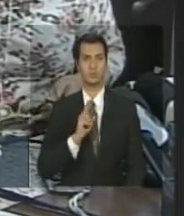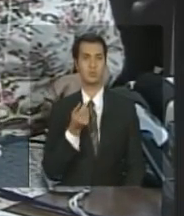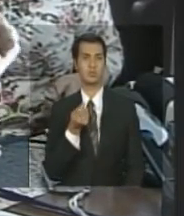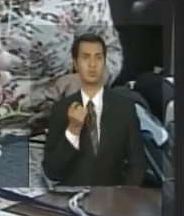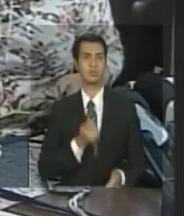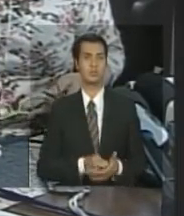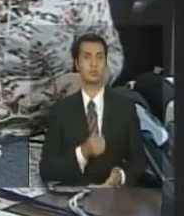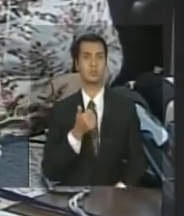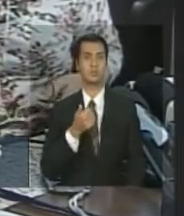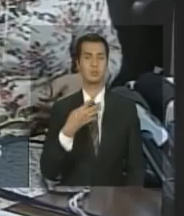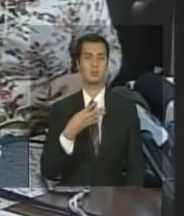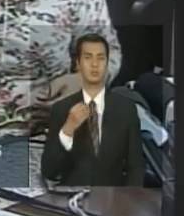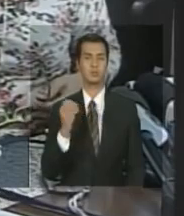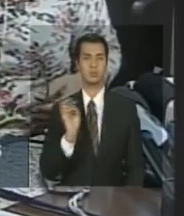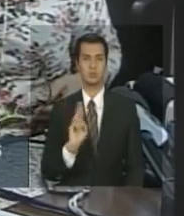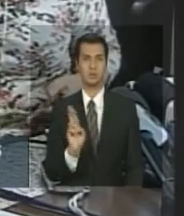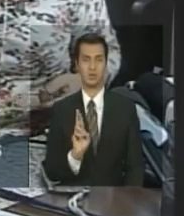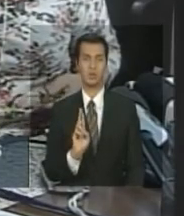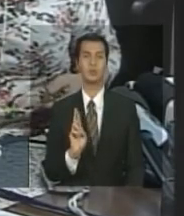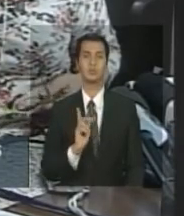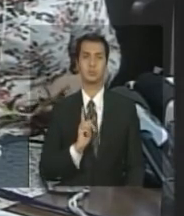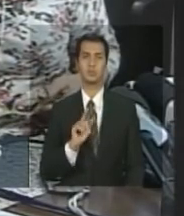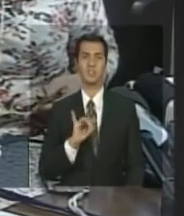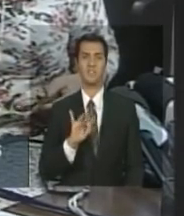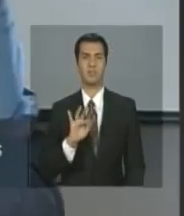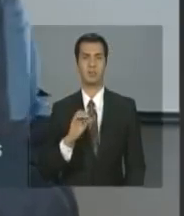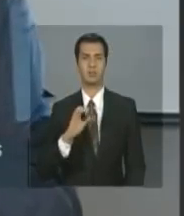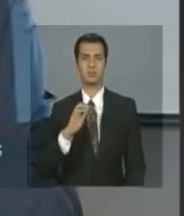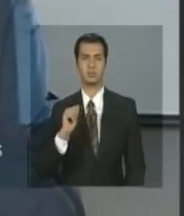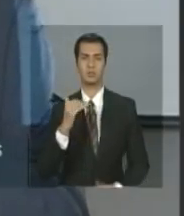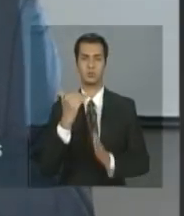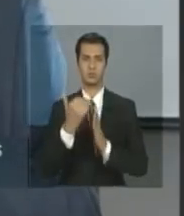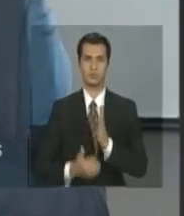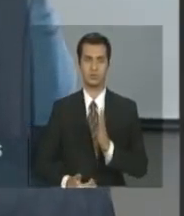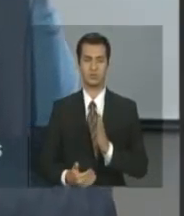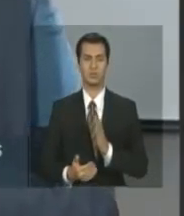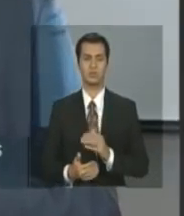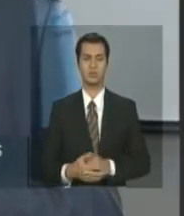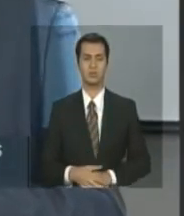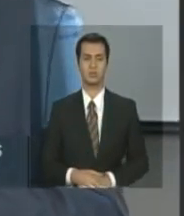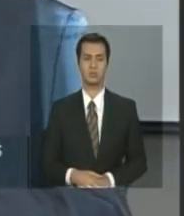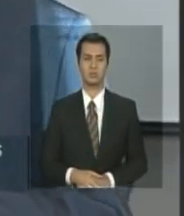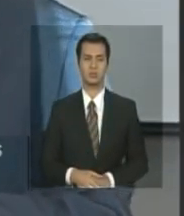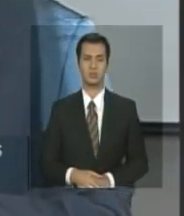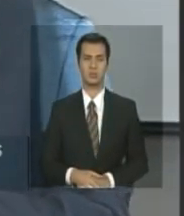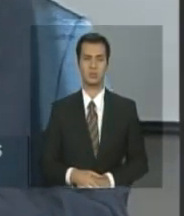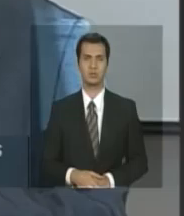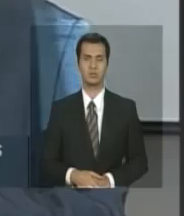140 e deflacionamos, aí a nossa diferença, eu te dou agora,